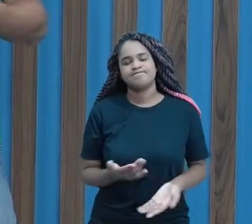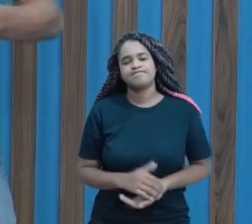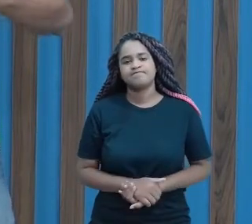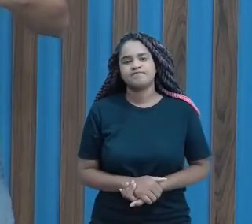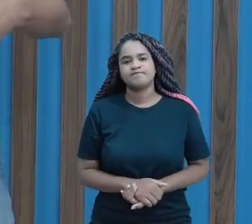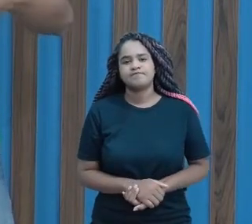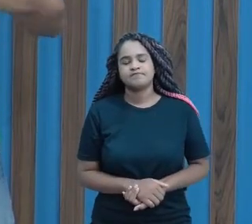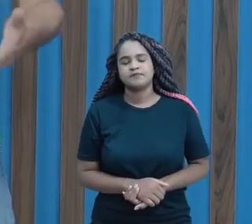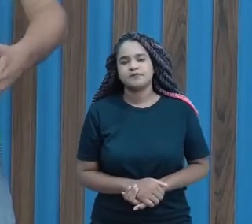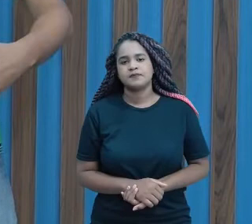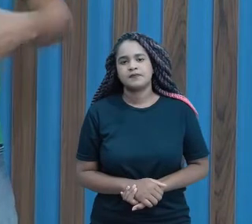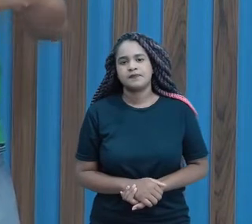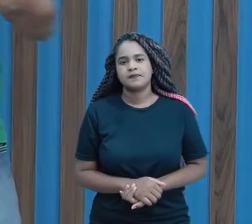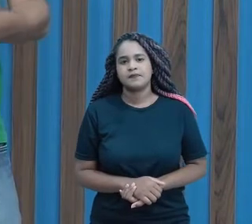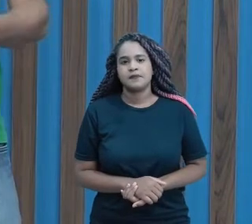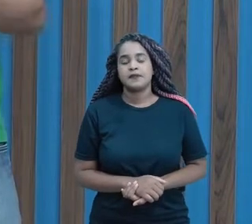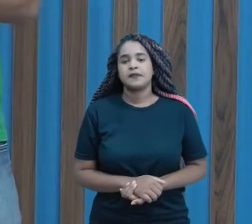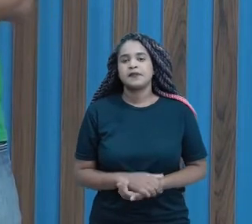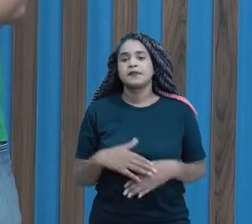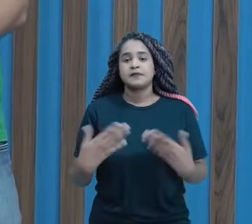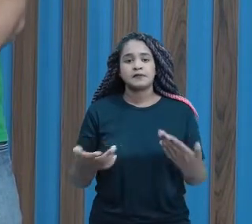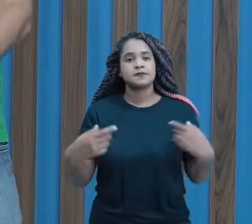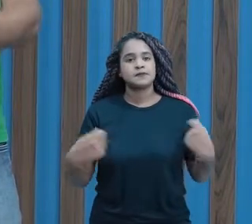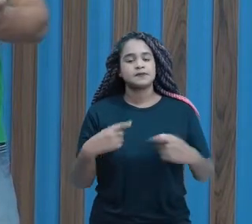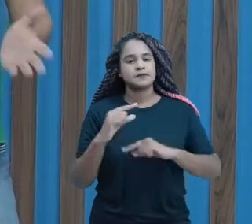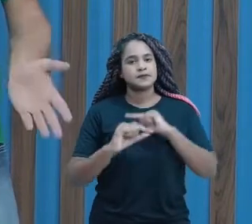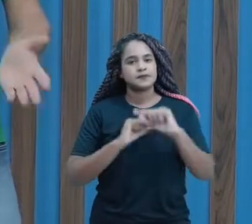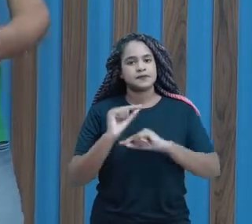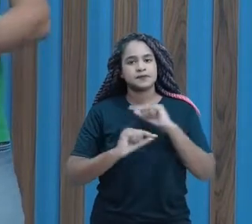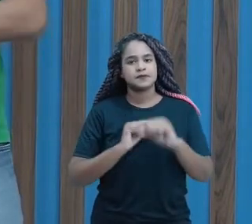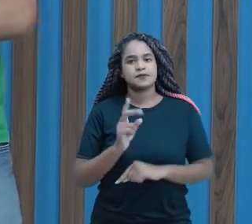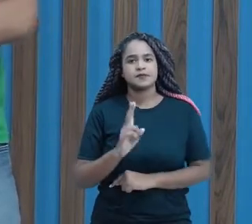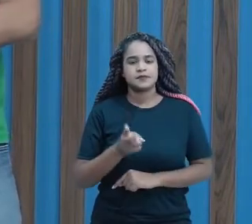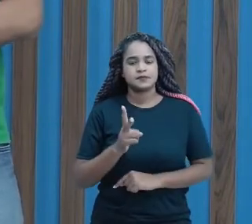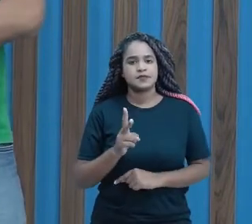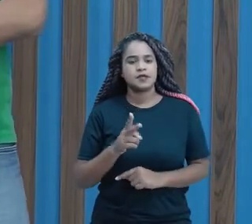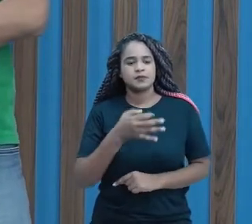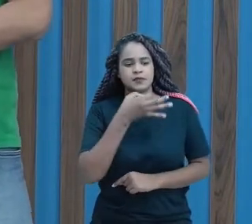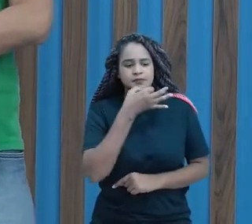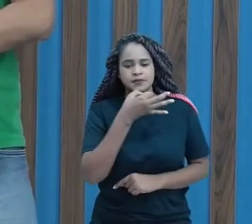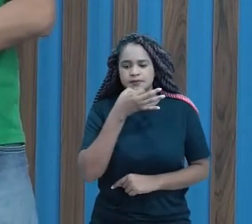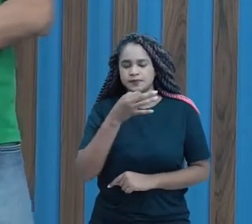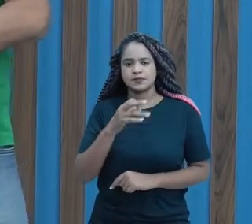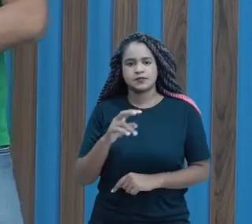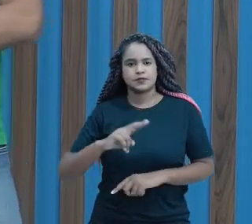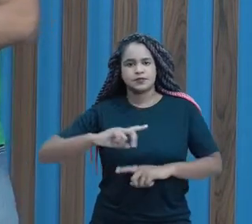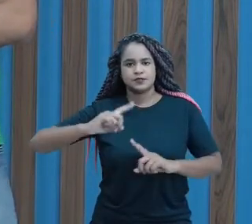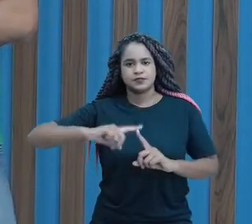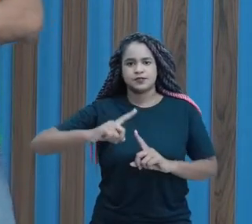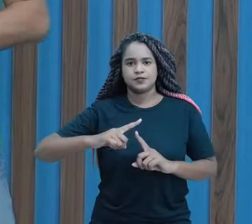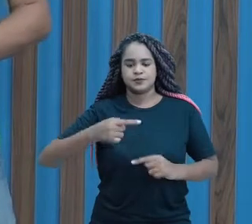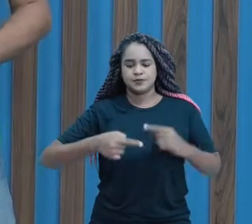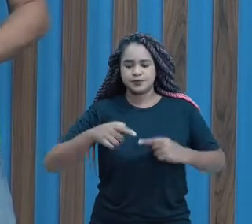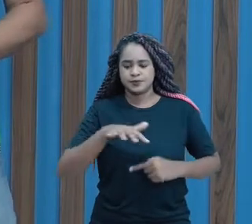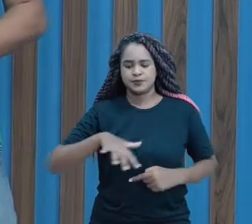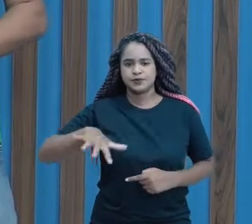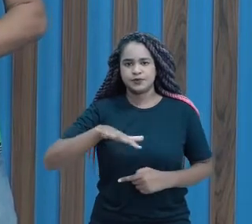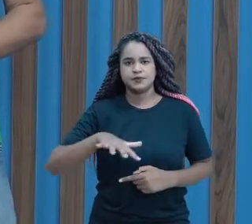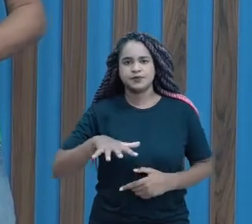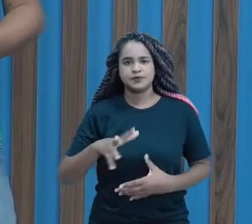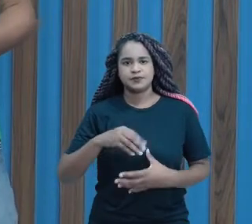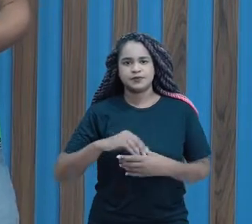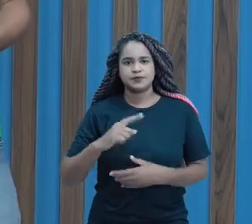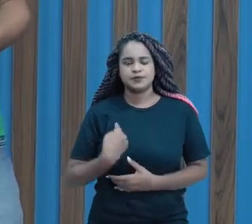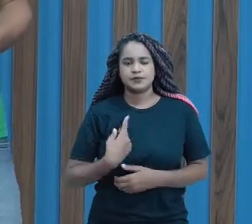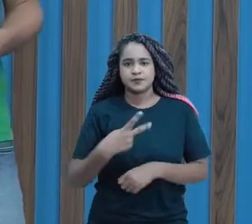Então, a gente sempre, né, precisa pensar e fazer a crítica dos modelos políticos que nós vivenciamos, tá? Agora a gente